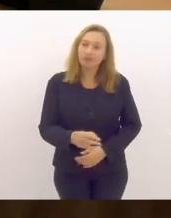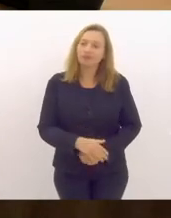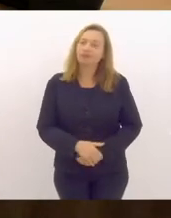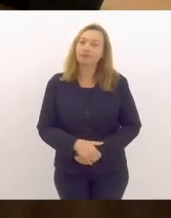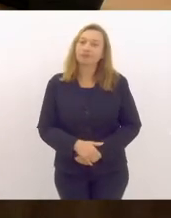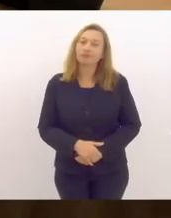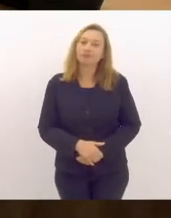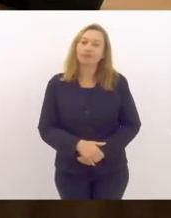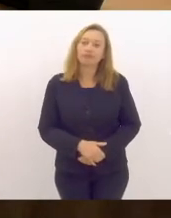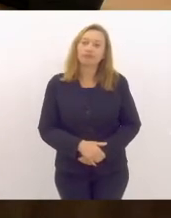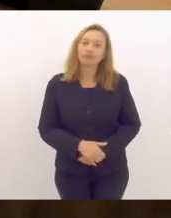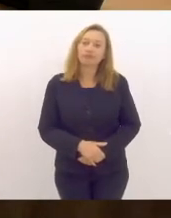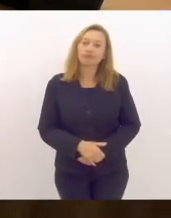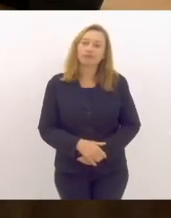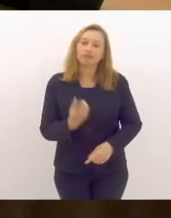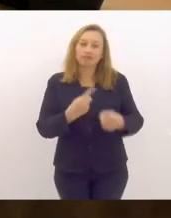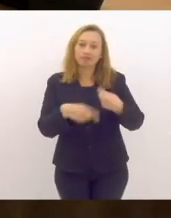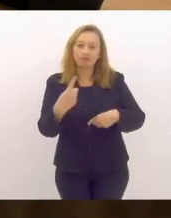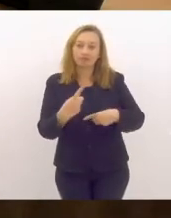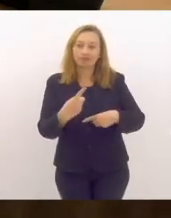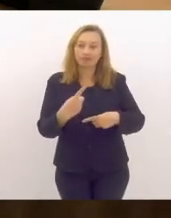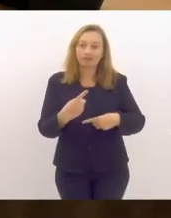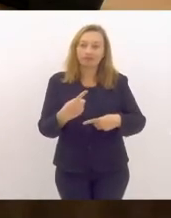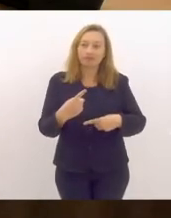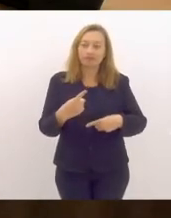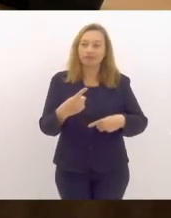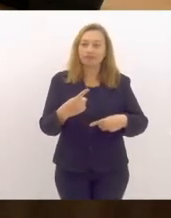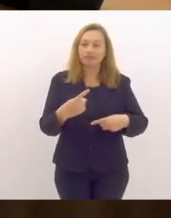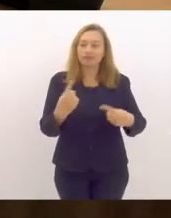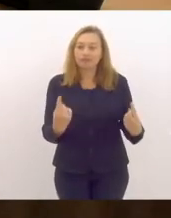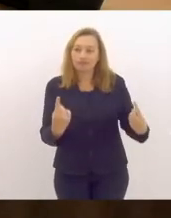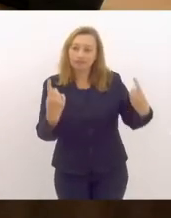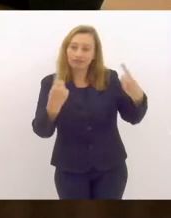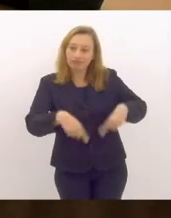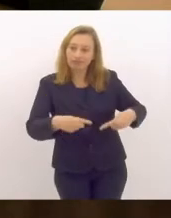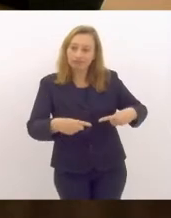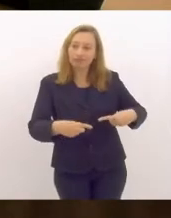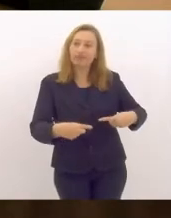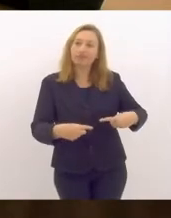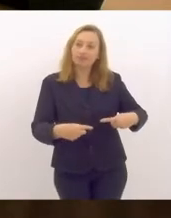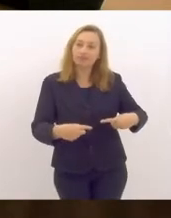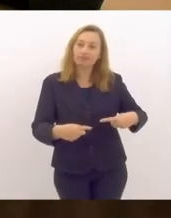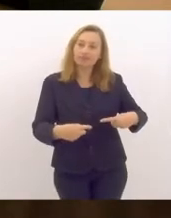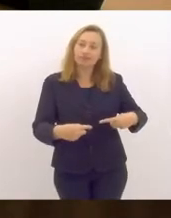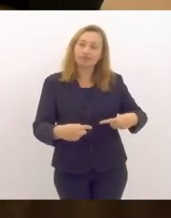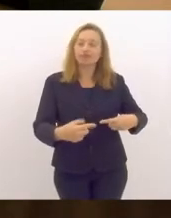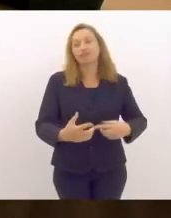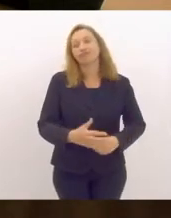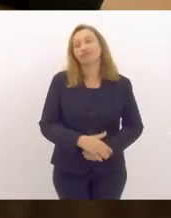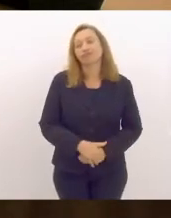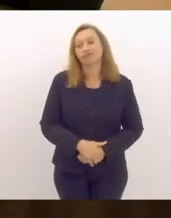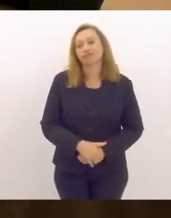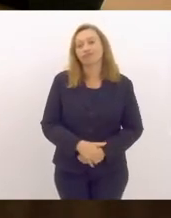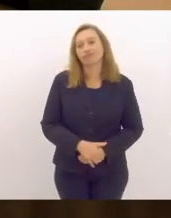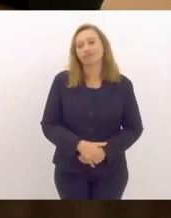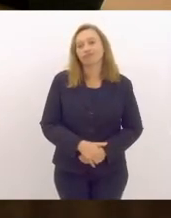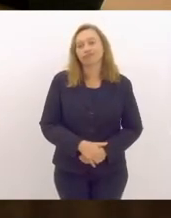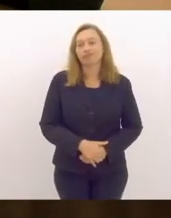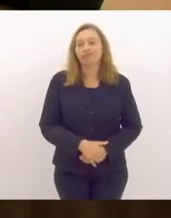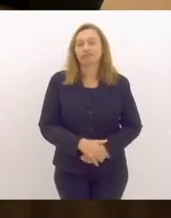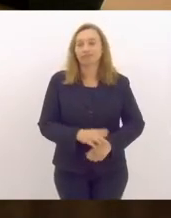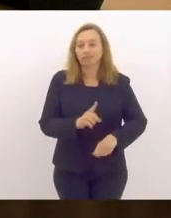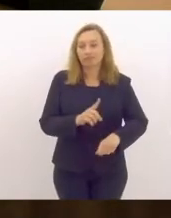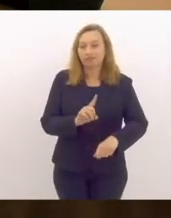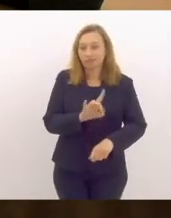disposto a superar os obstáculos que se colocavam a cada